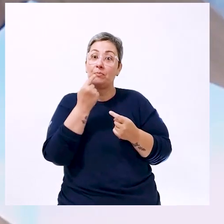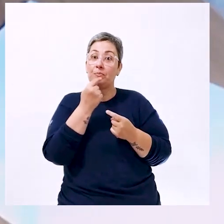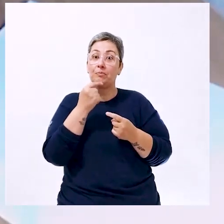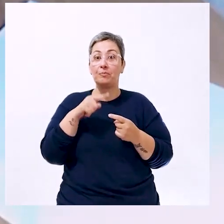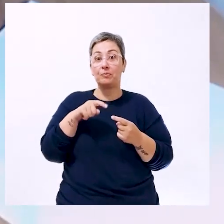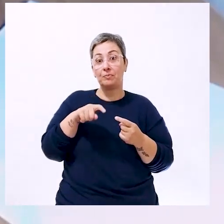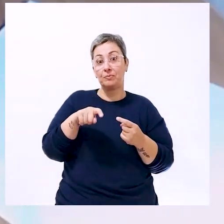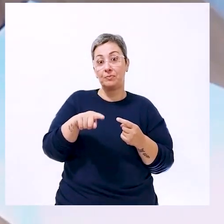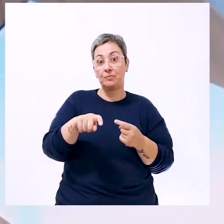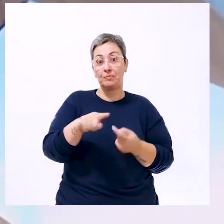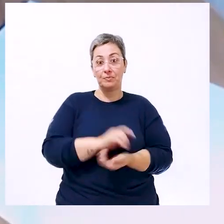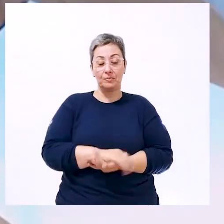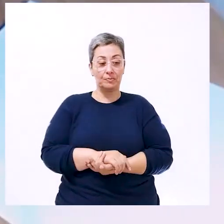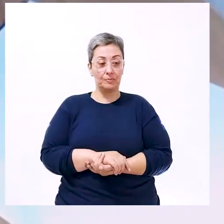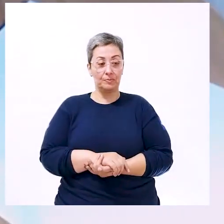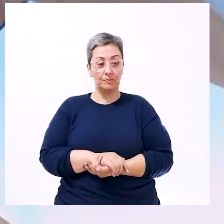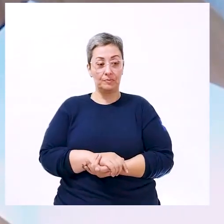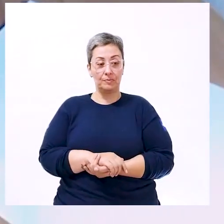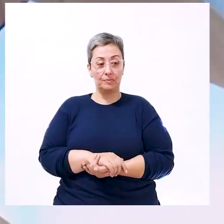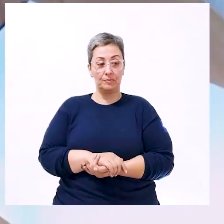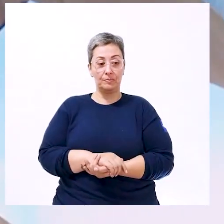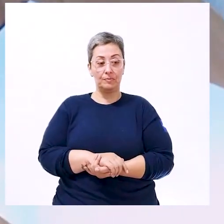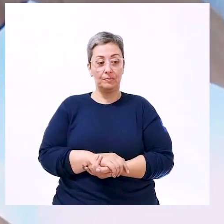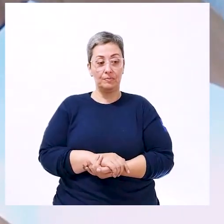faça os olhinhos e a boquinha da minhoca.